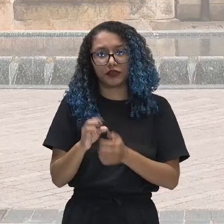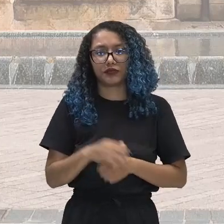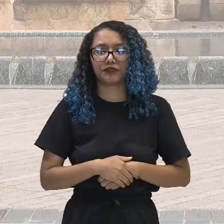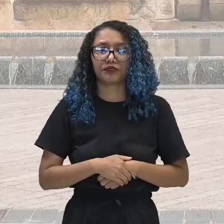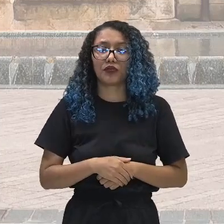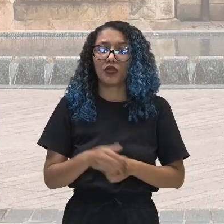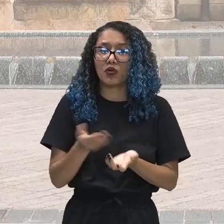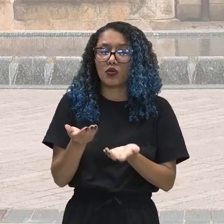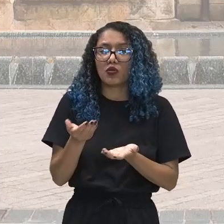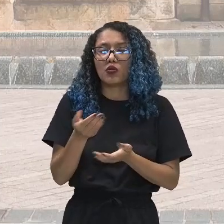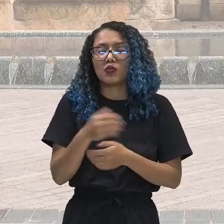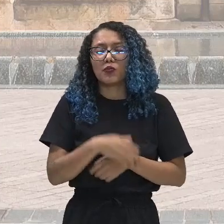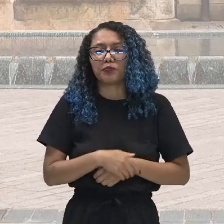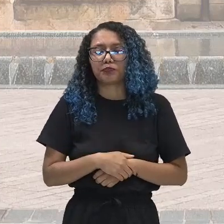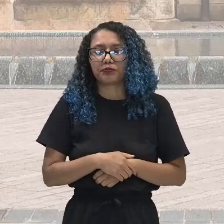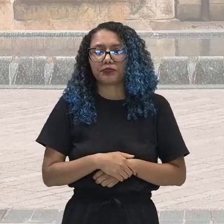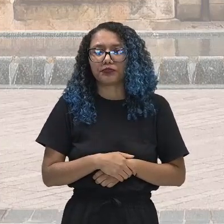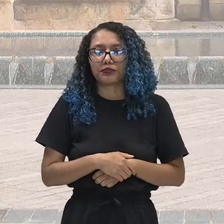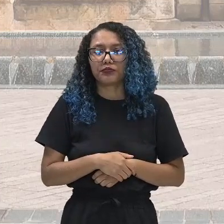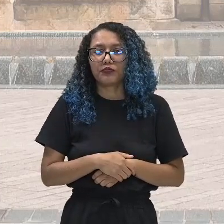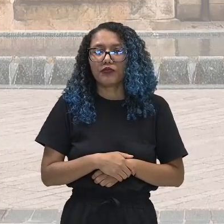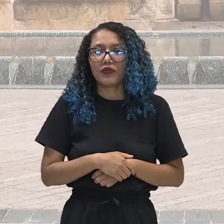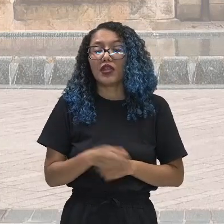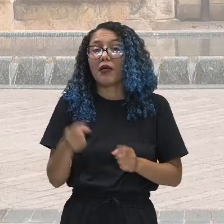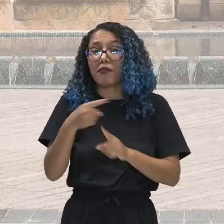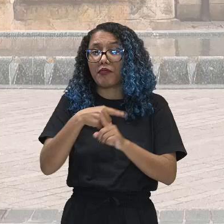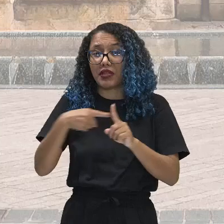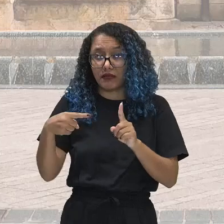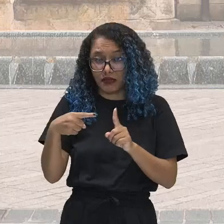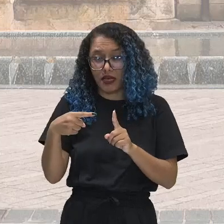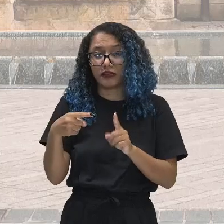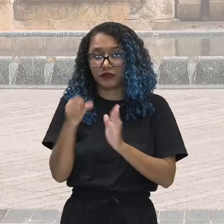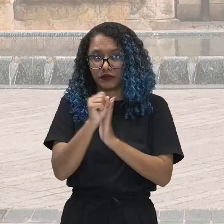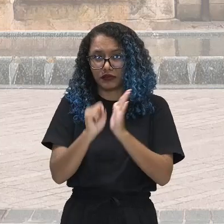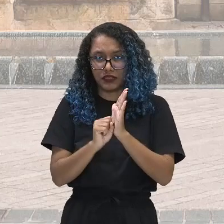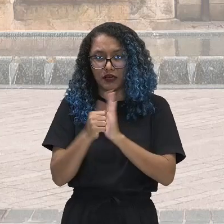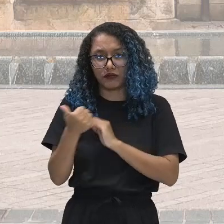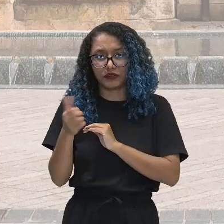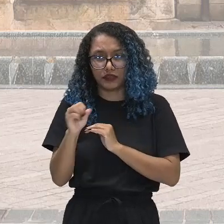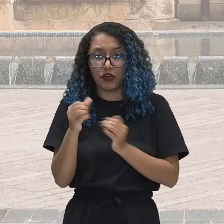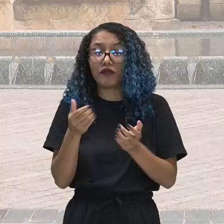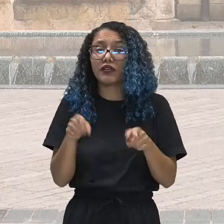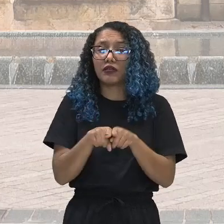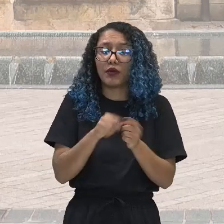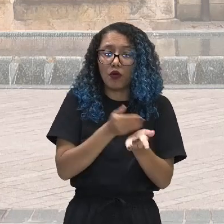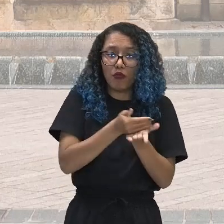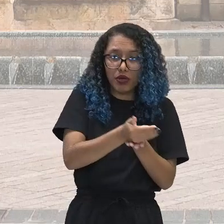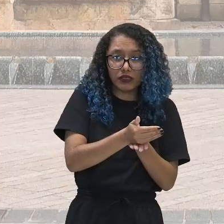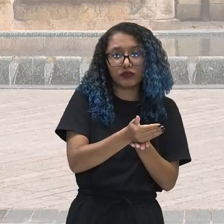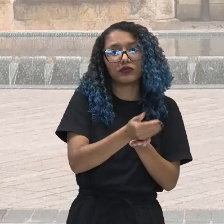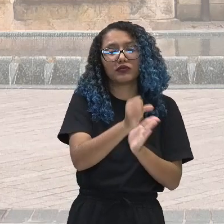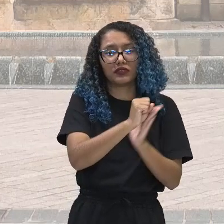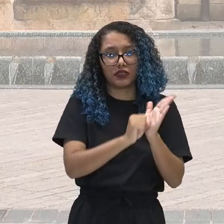século XIX e início do século XX. Essa foi a vida de Durkheim.